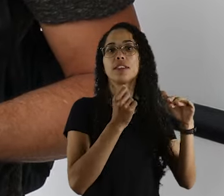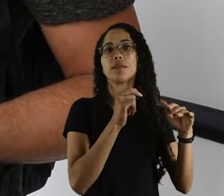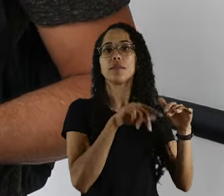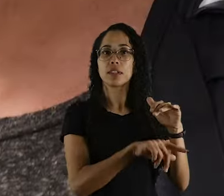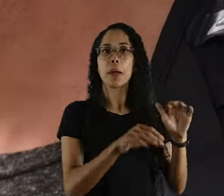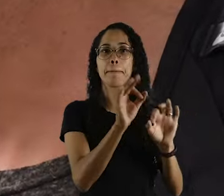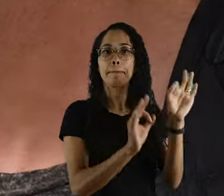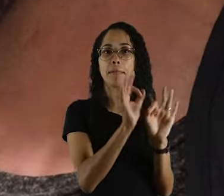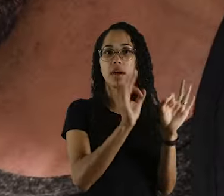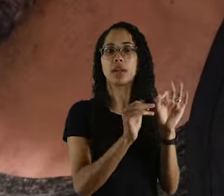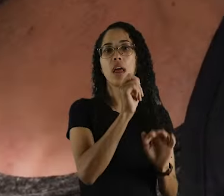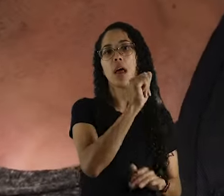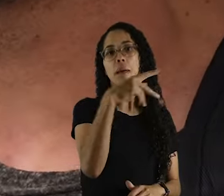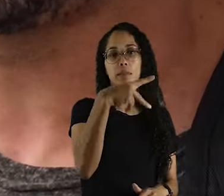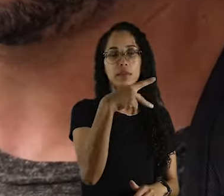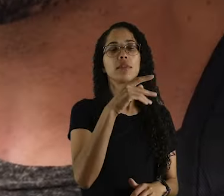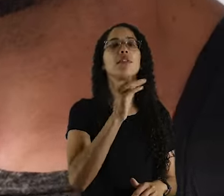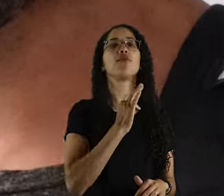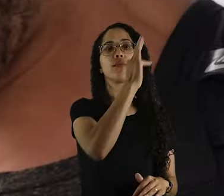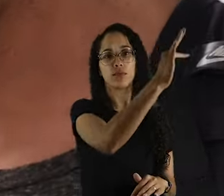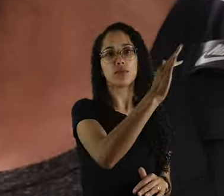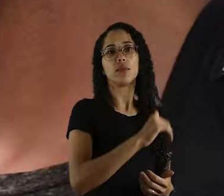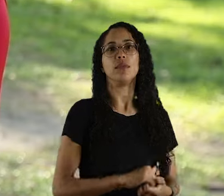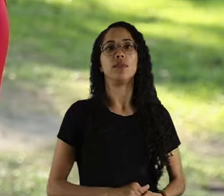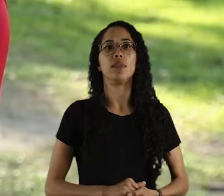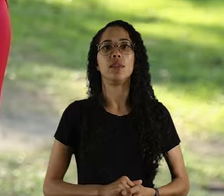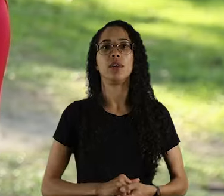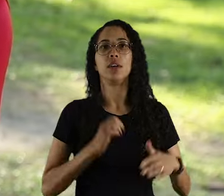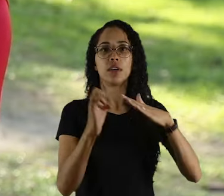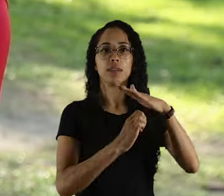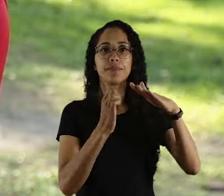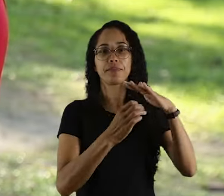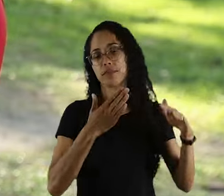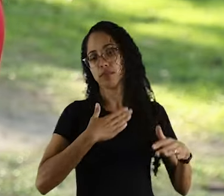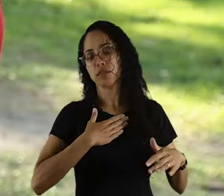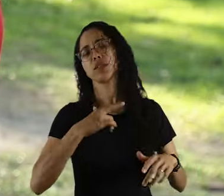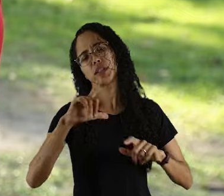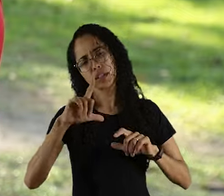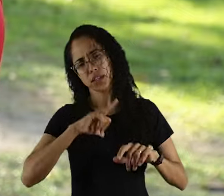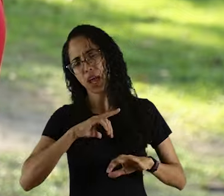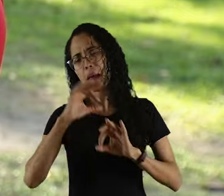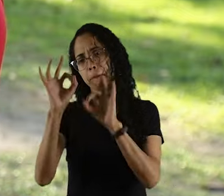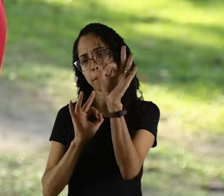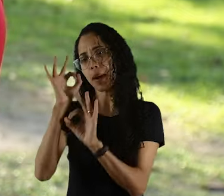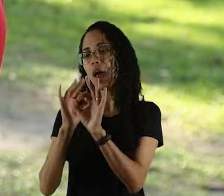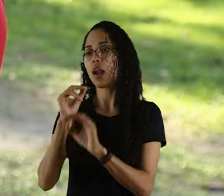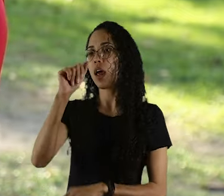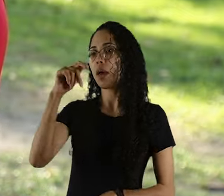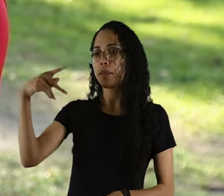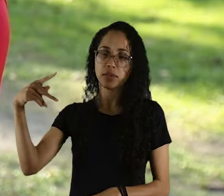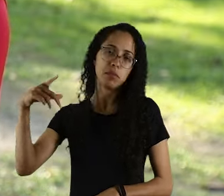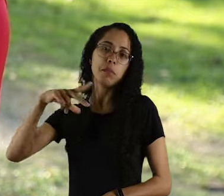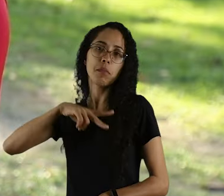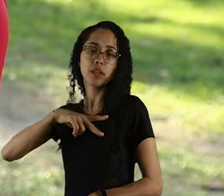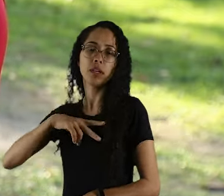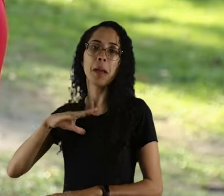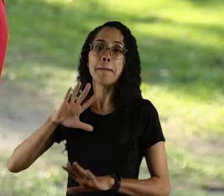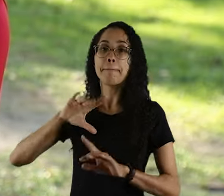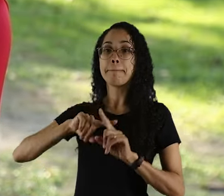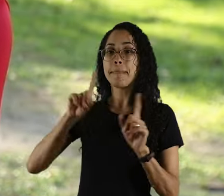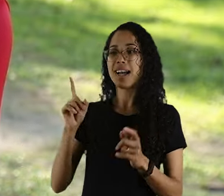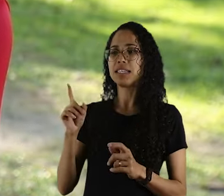no futuro. Eu dou uma equilibrada pensando no longo prazo. A minha empresa até tem um plano de aposentadoria privada, só que se eu comparar